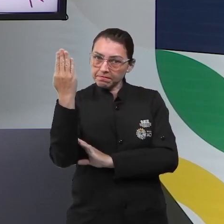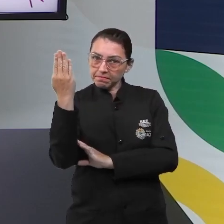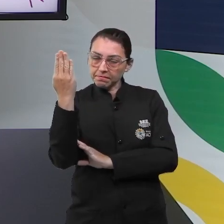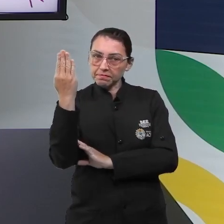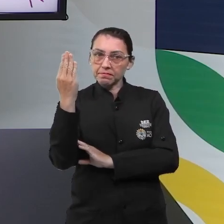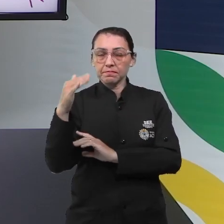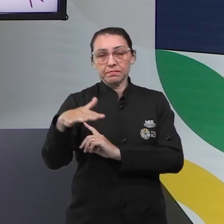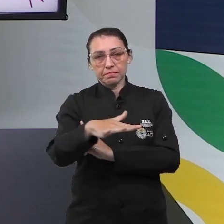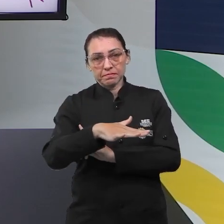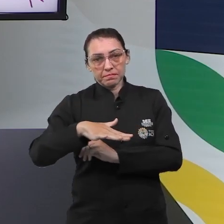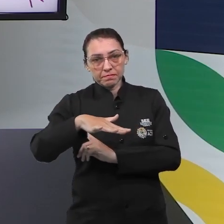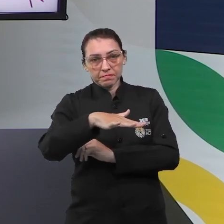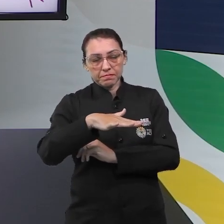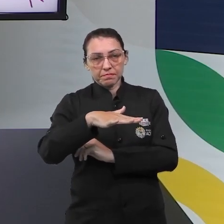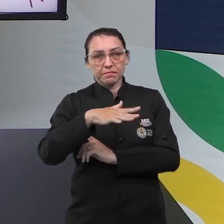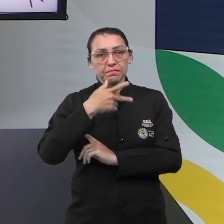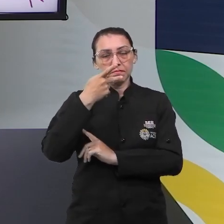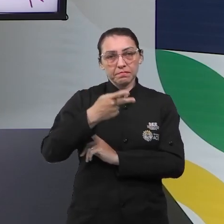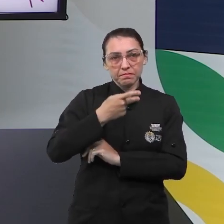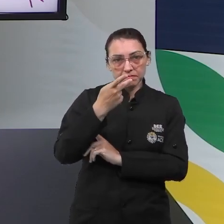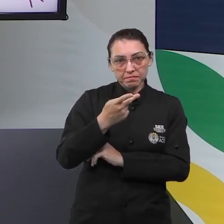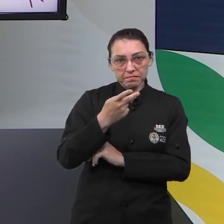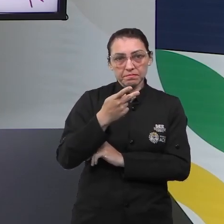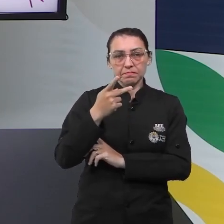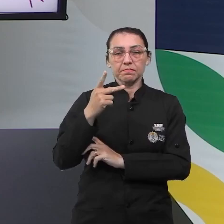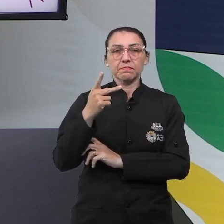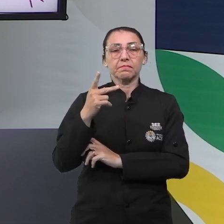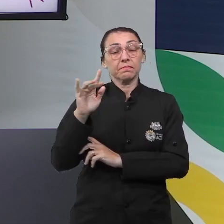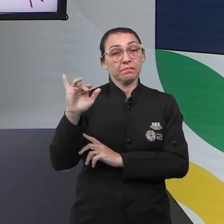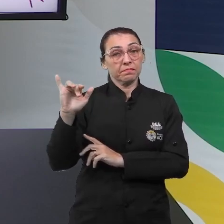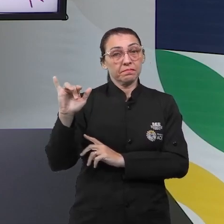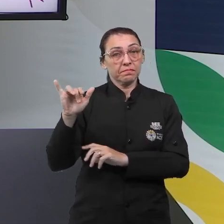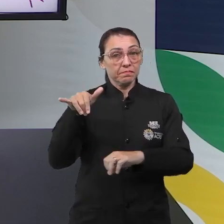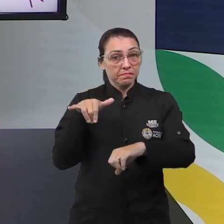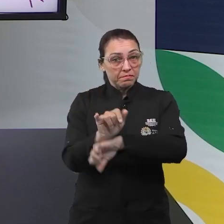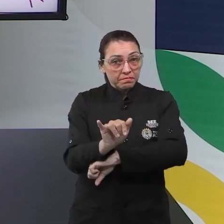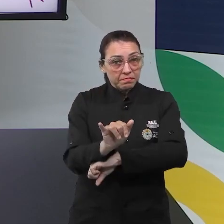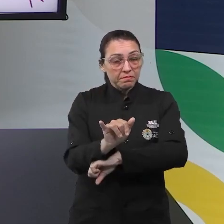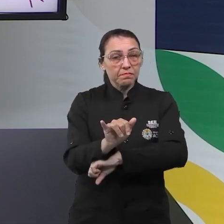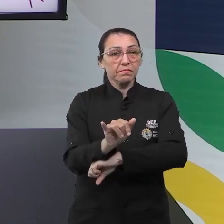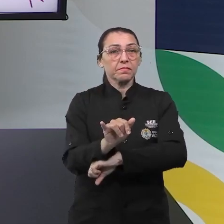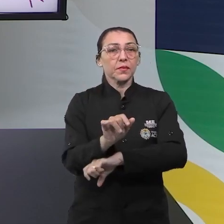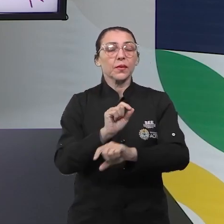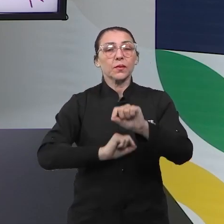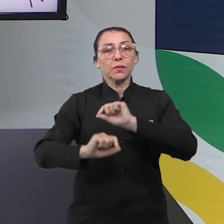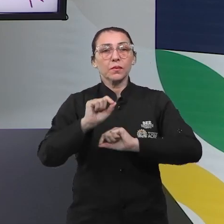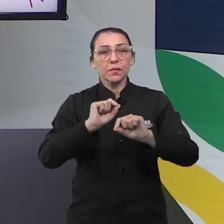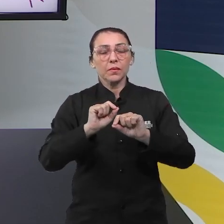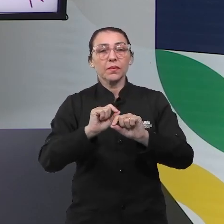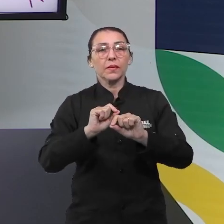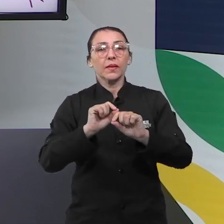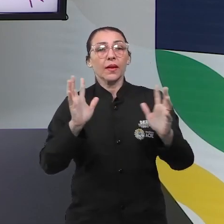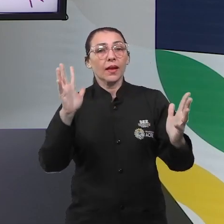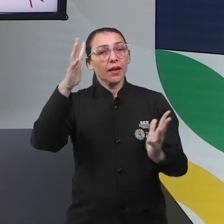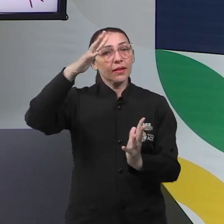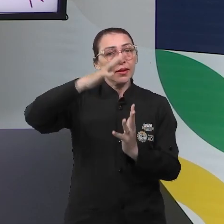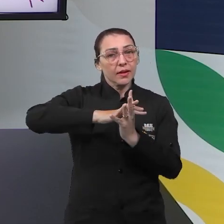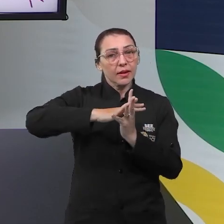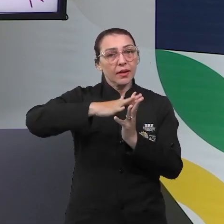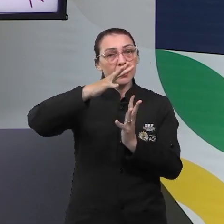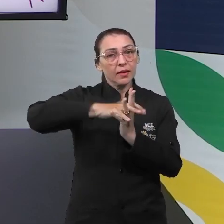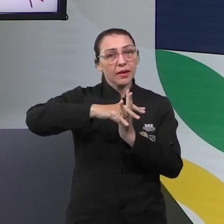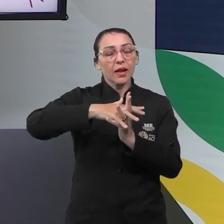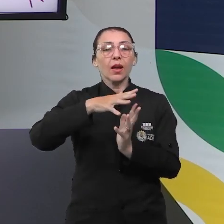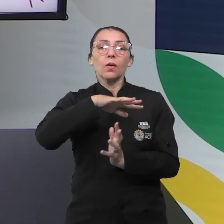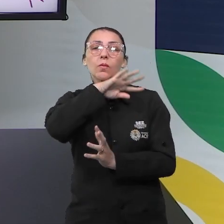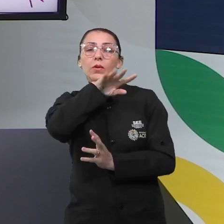na sociedade. Então, quando falamos de traição, uma forma de comparar seria atrelar ao animal. Então, de